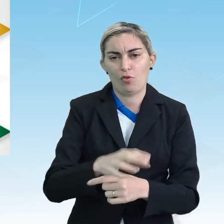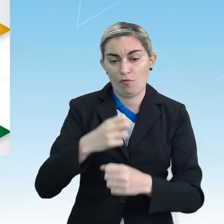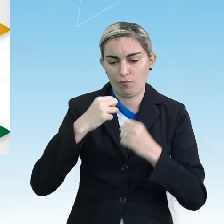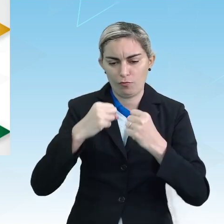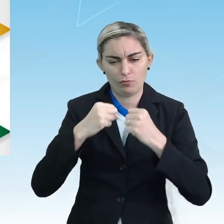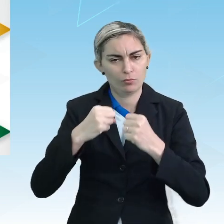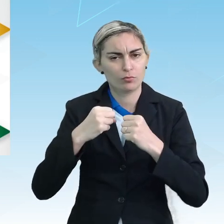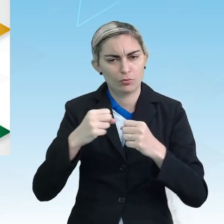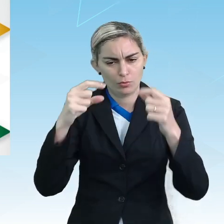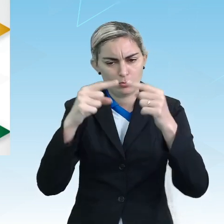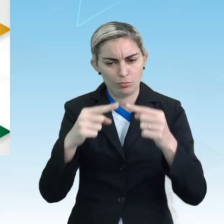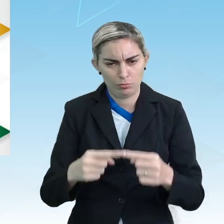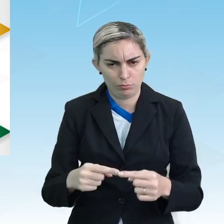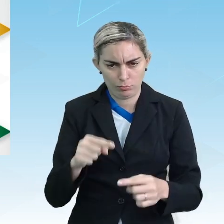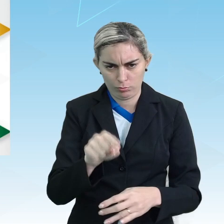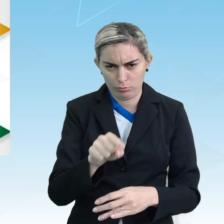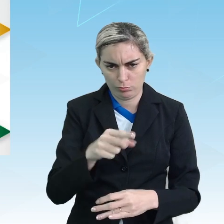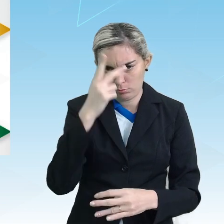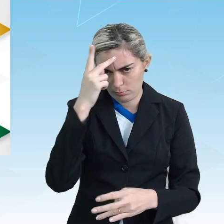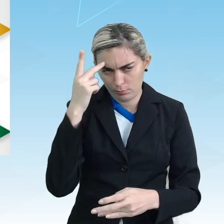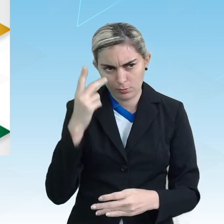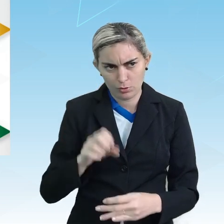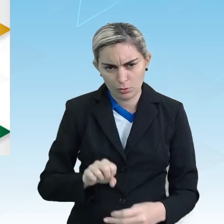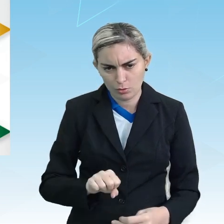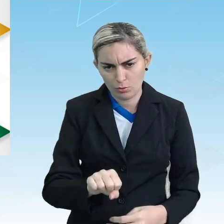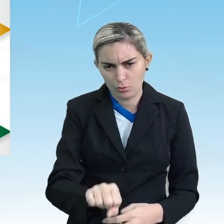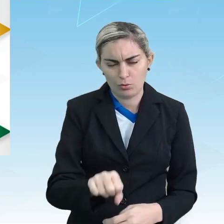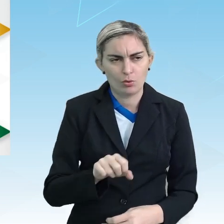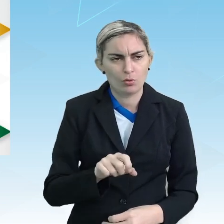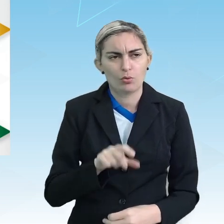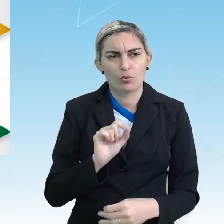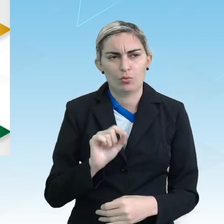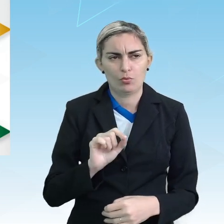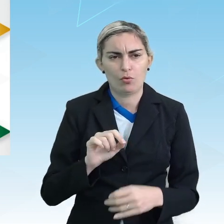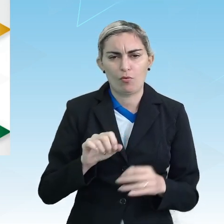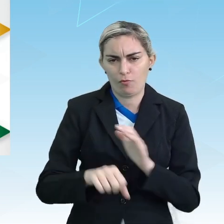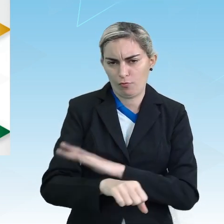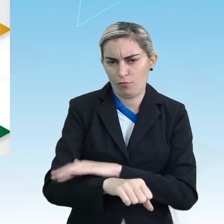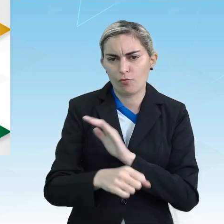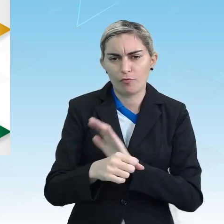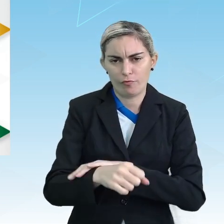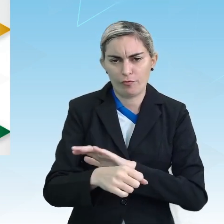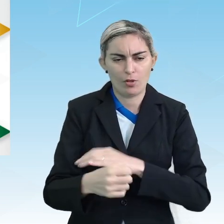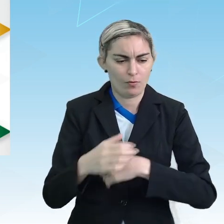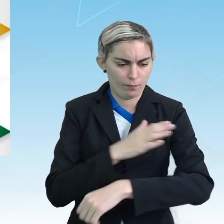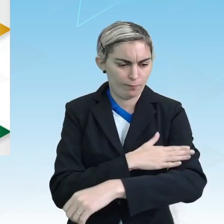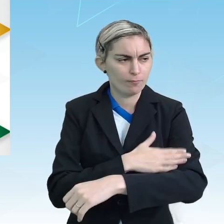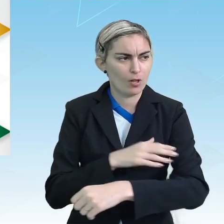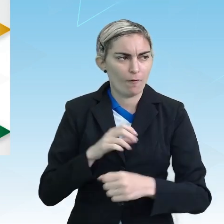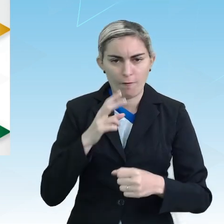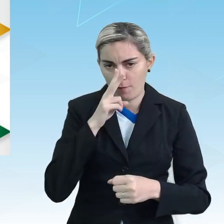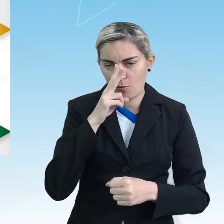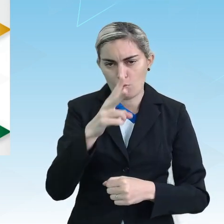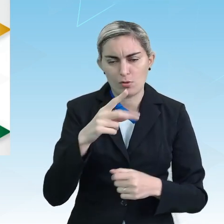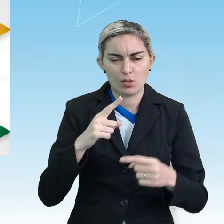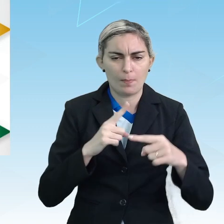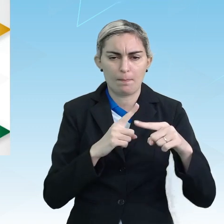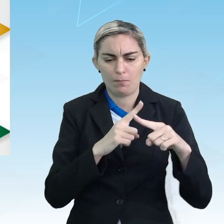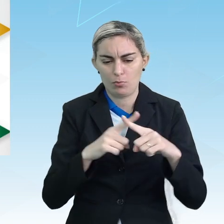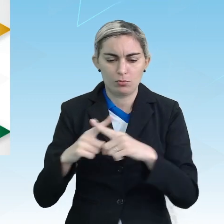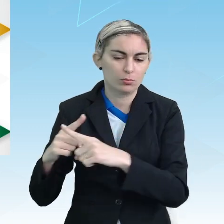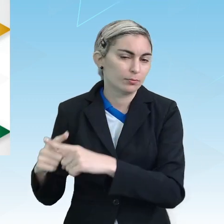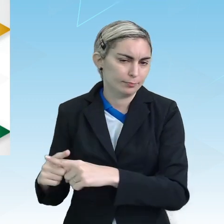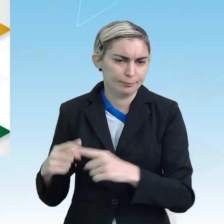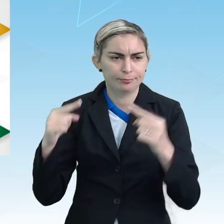força que é aplicada pela pessoa, que a gente chama de força potente, ela vai ser multiplicada